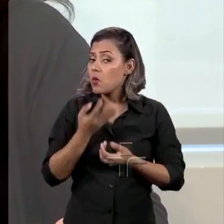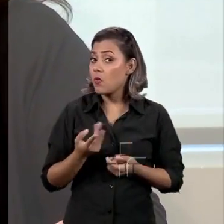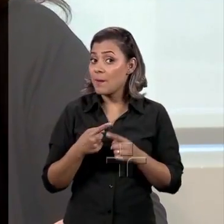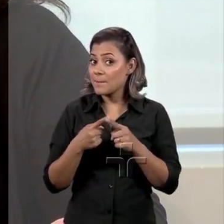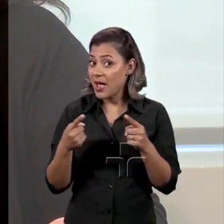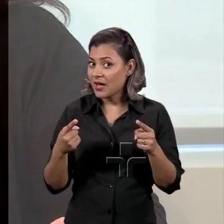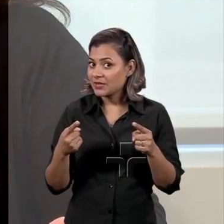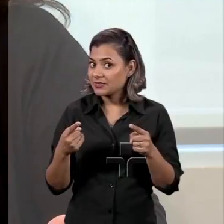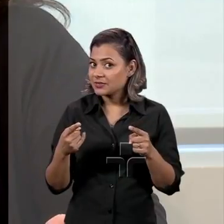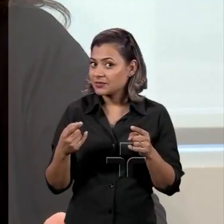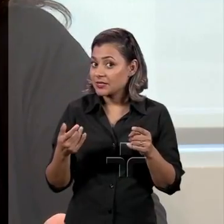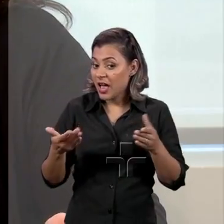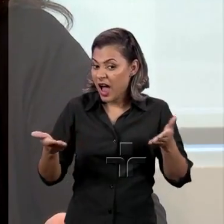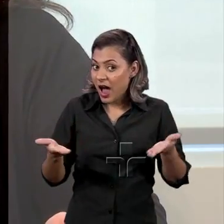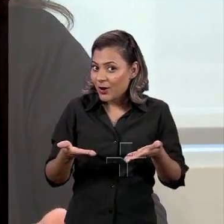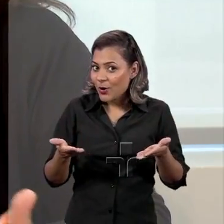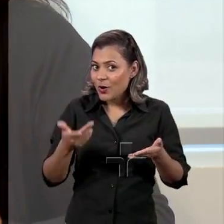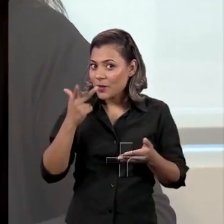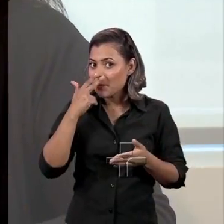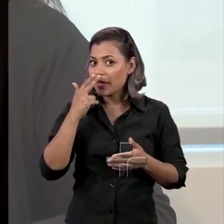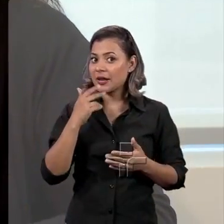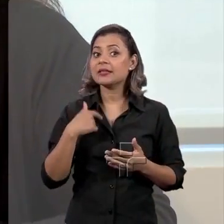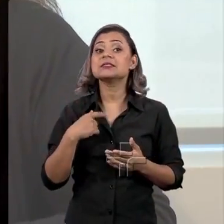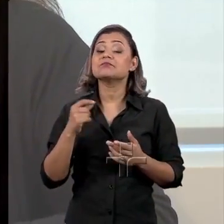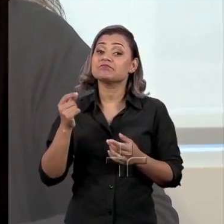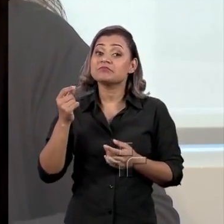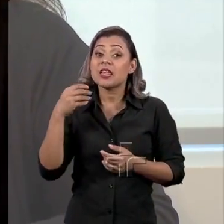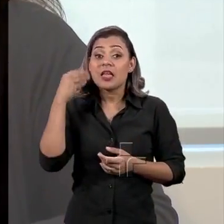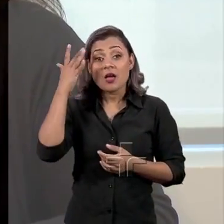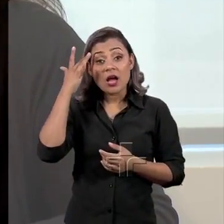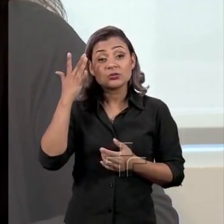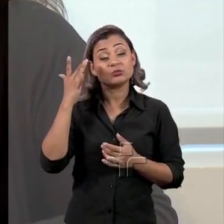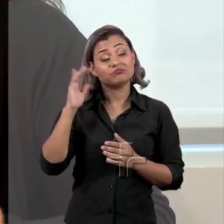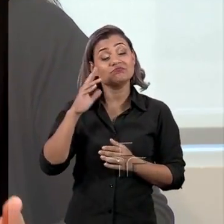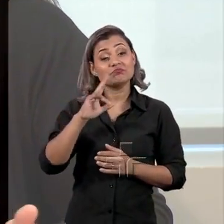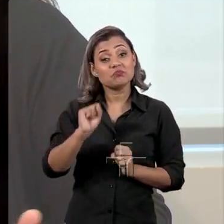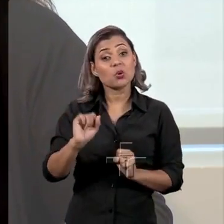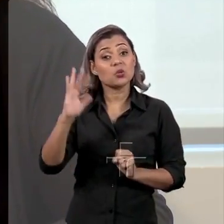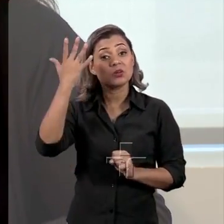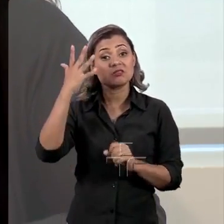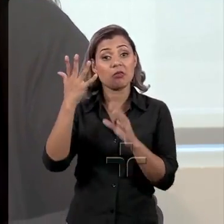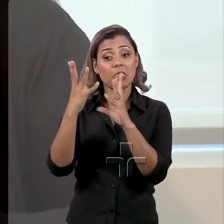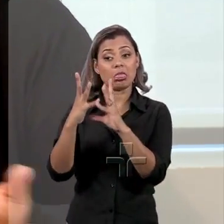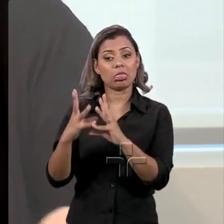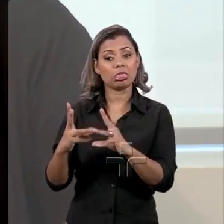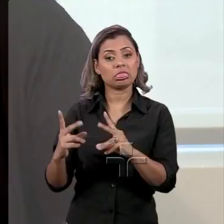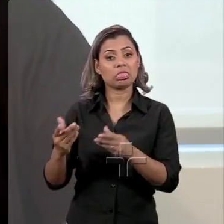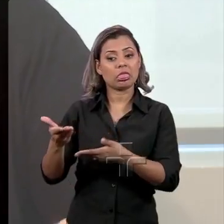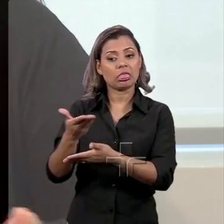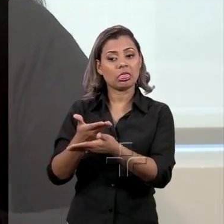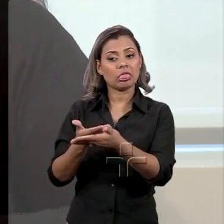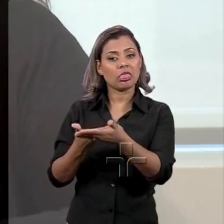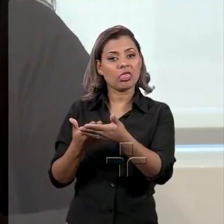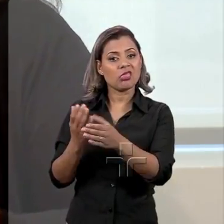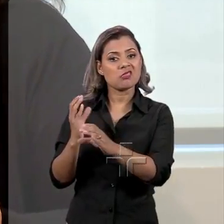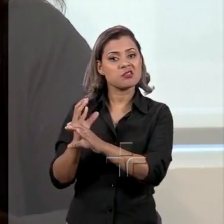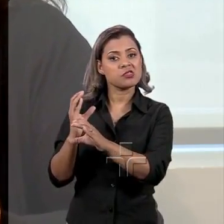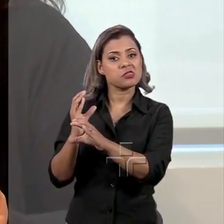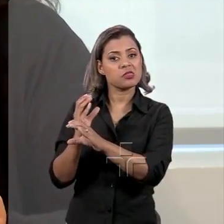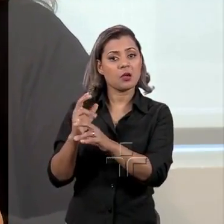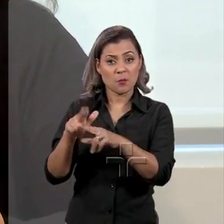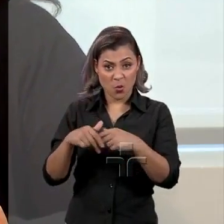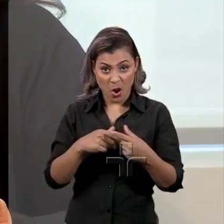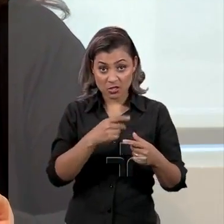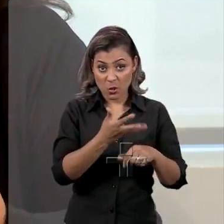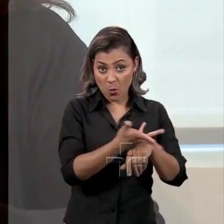Agora, pode ser que, do ponto de vista diplomático, essa relação comercial comece a ser deteriorada e não é por conta da qualidade